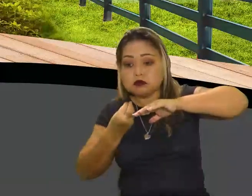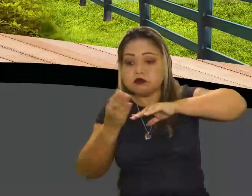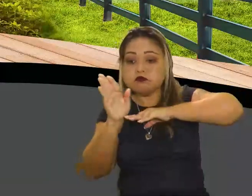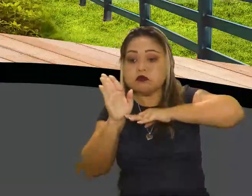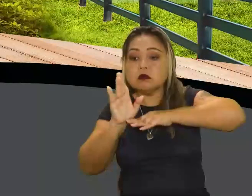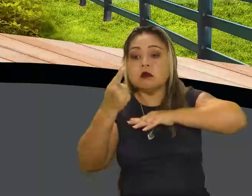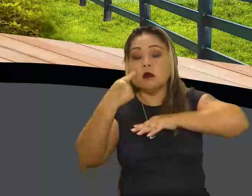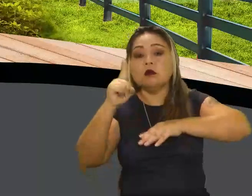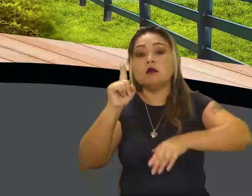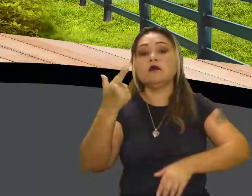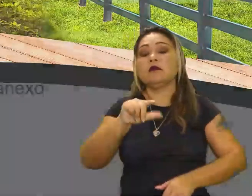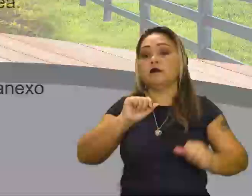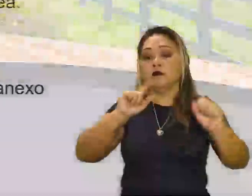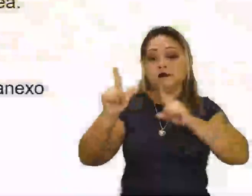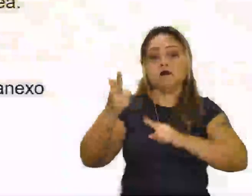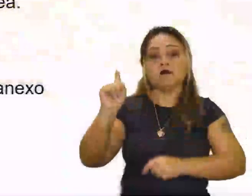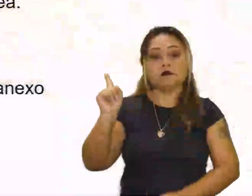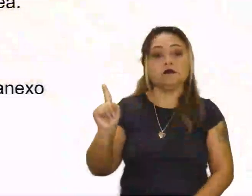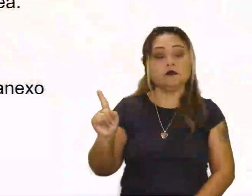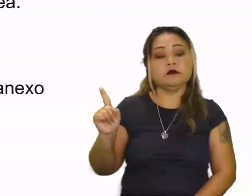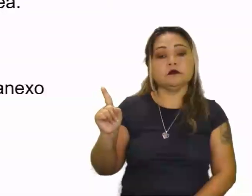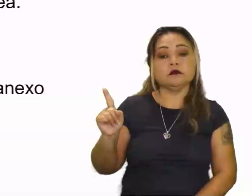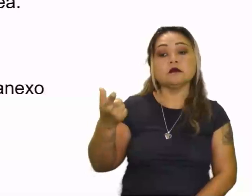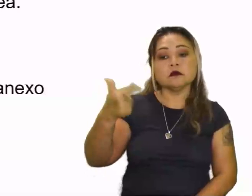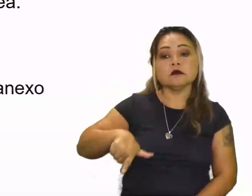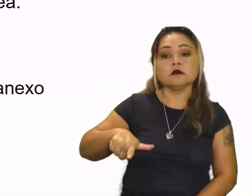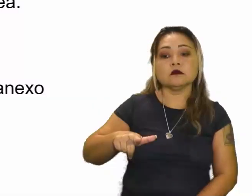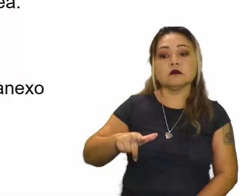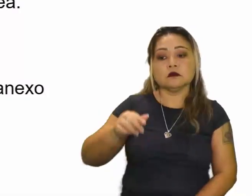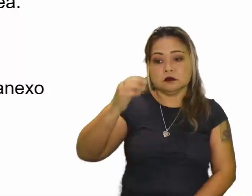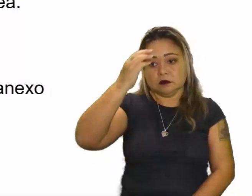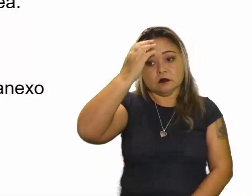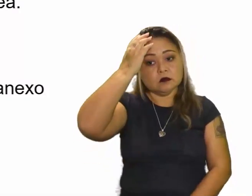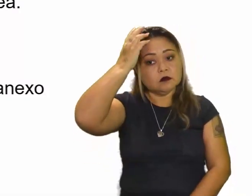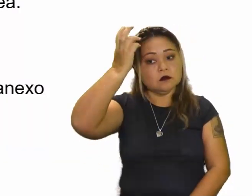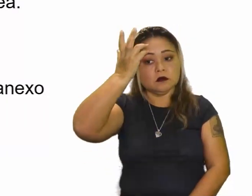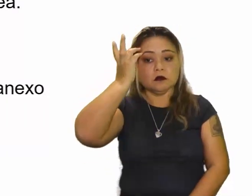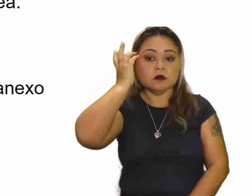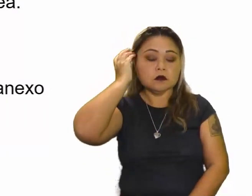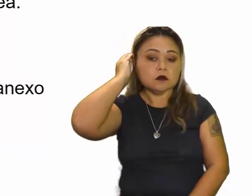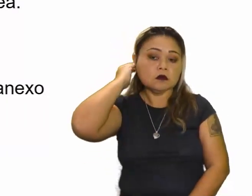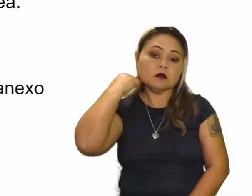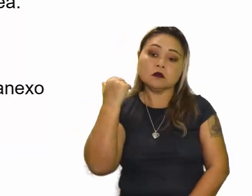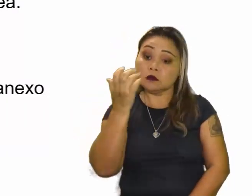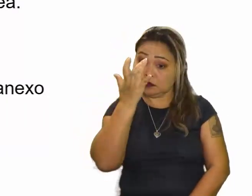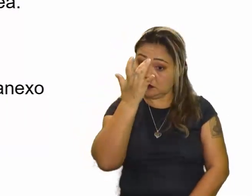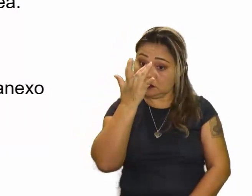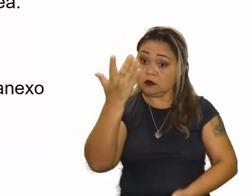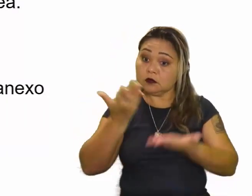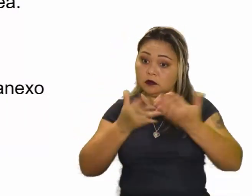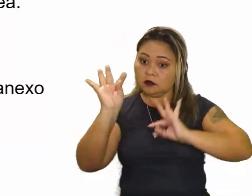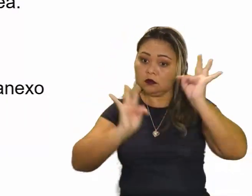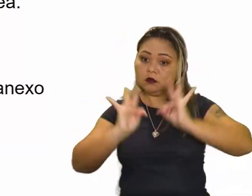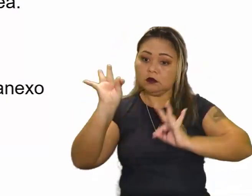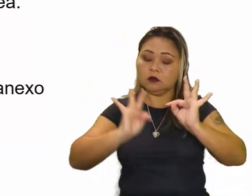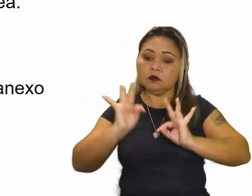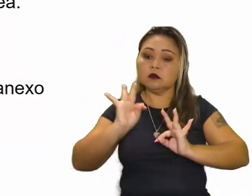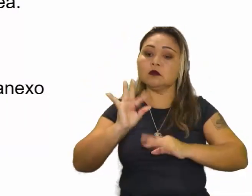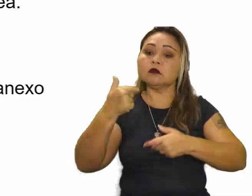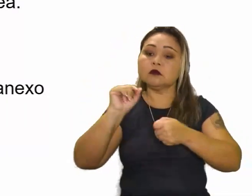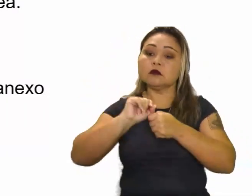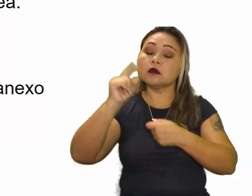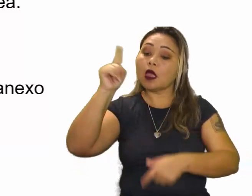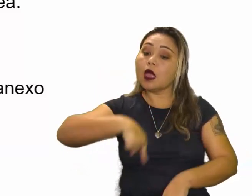olhada lá na tela. Vale a pena ver de novo. Aqui na Mediação Tecnológica,